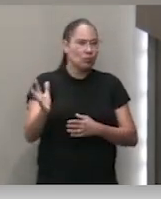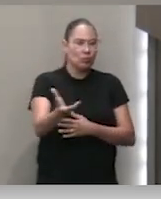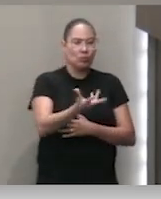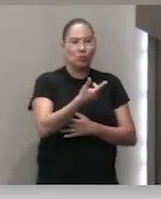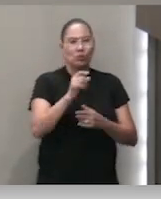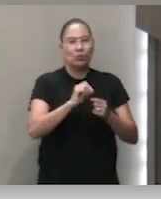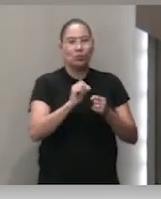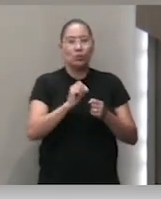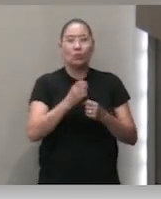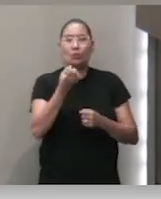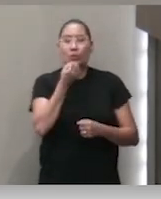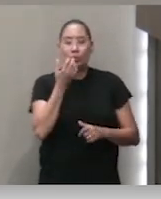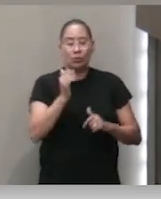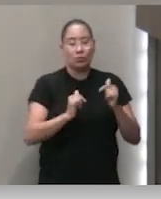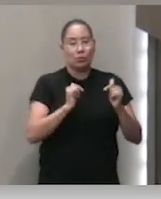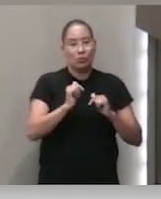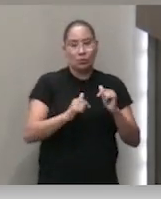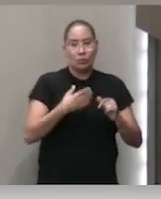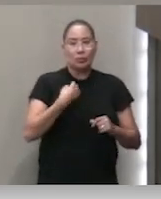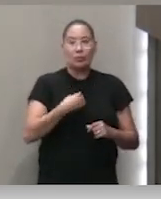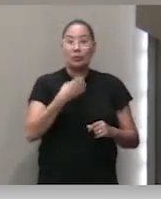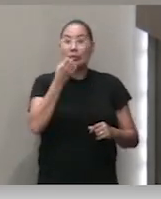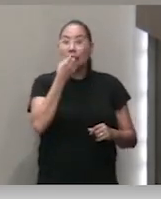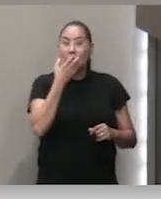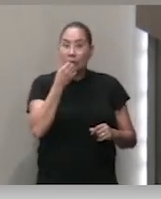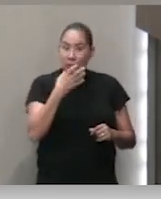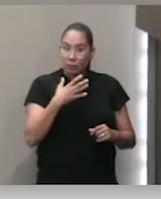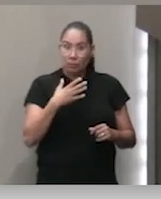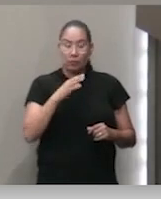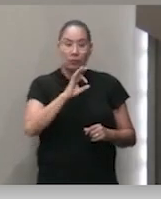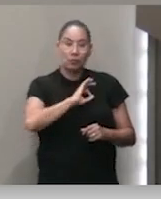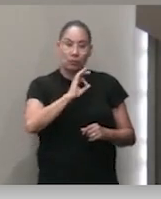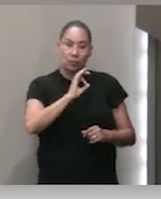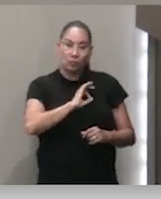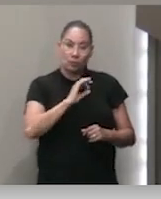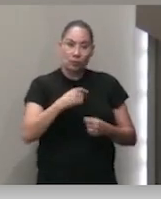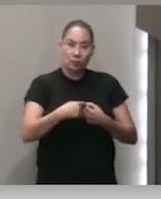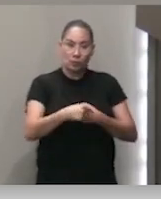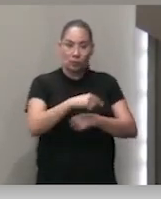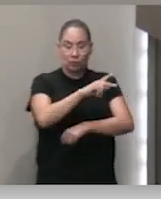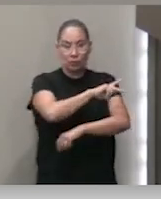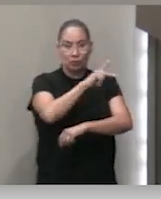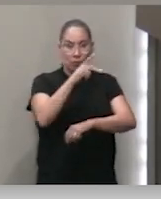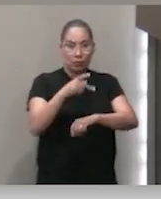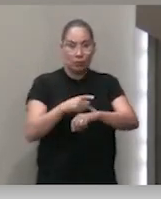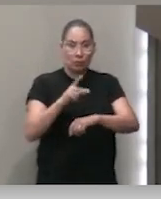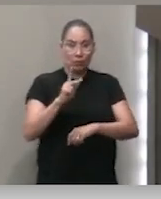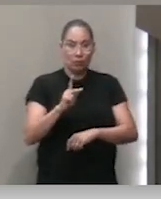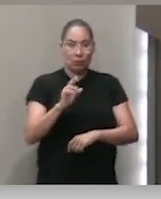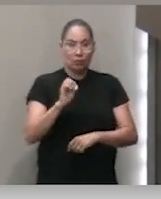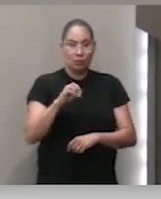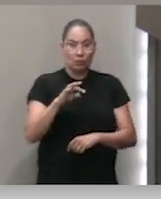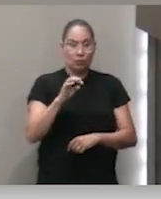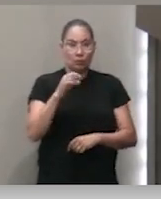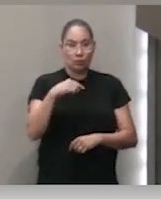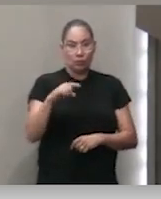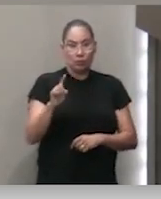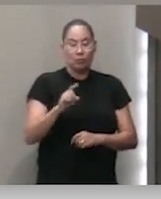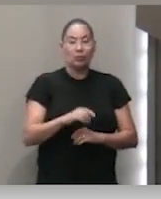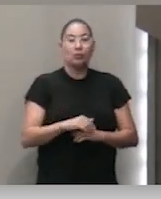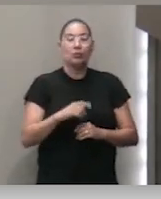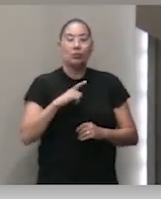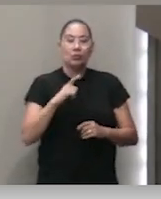fazer um bom trabalho. Estão bem instalados agora a Polícia Militar da cidade de Pontão, vereador Gil, ganharam